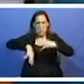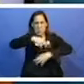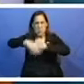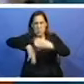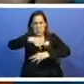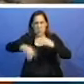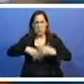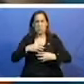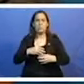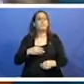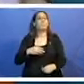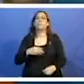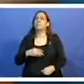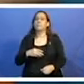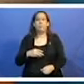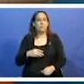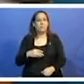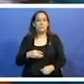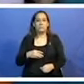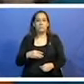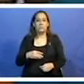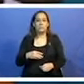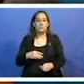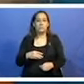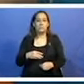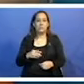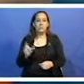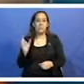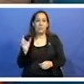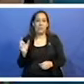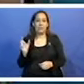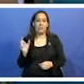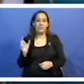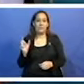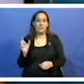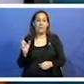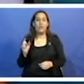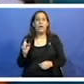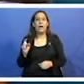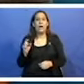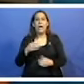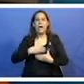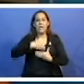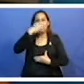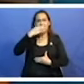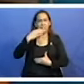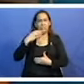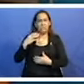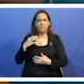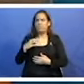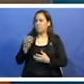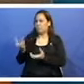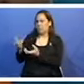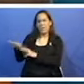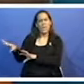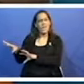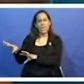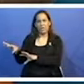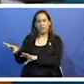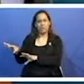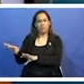assim, um pegando no rabo do outro? Por isso que a gente fala arranca rabo, né? Ela não queria arrancar rabo na floresta dela,